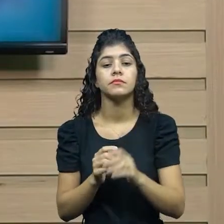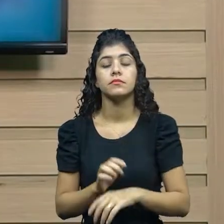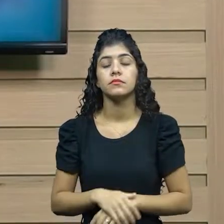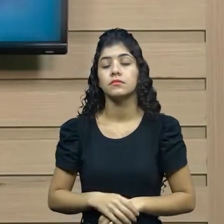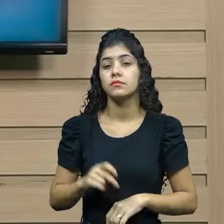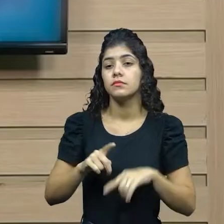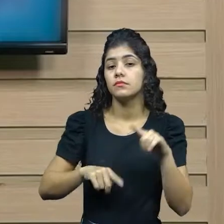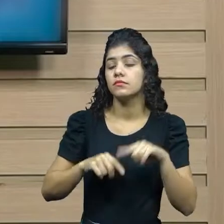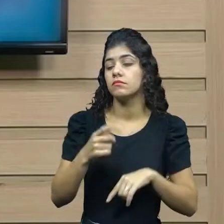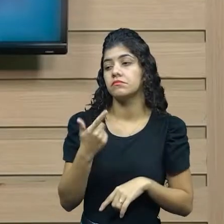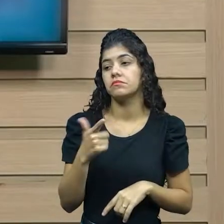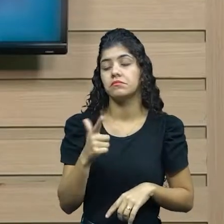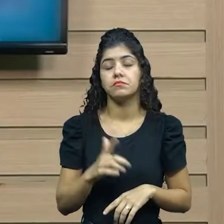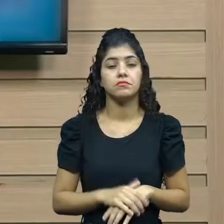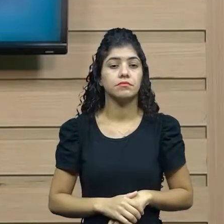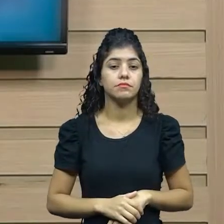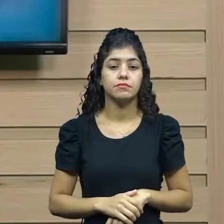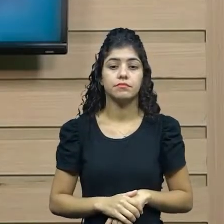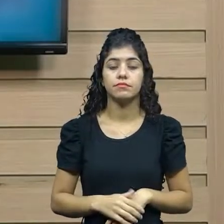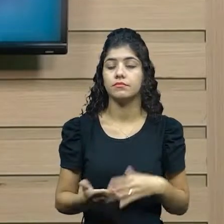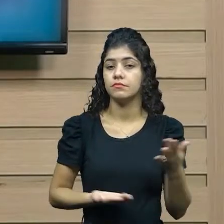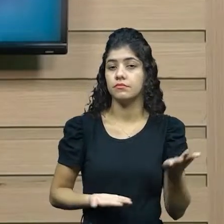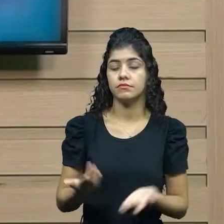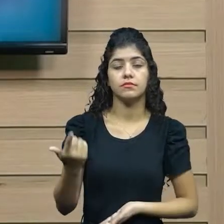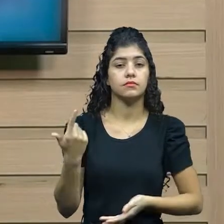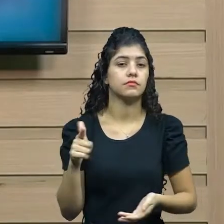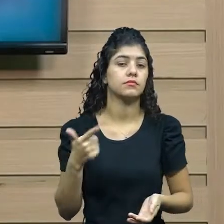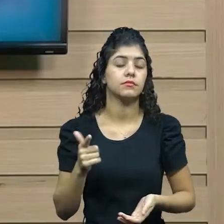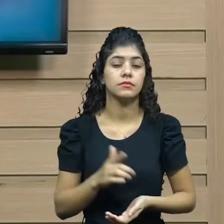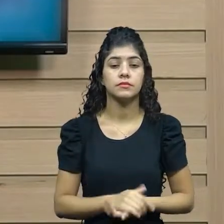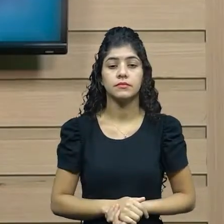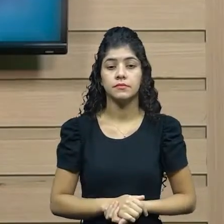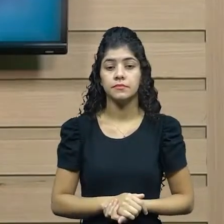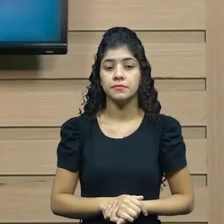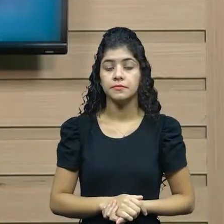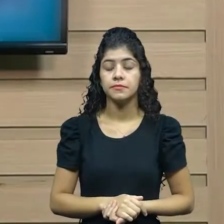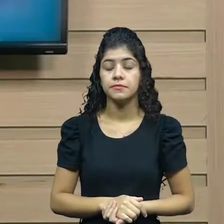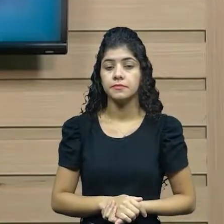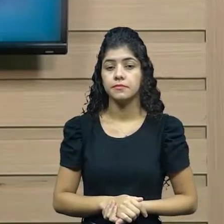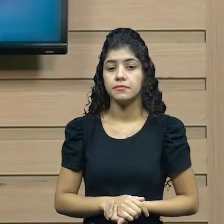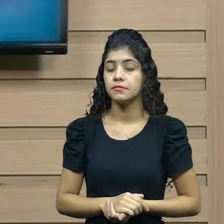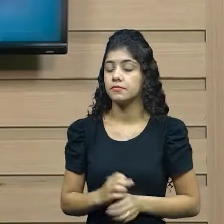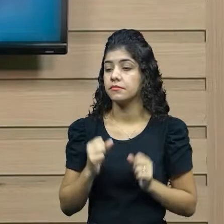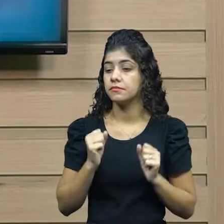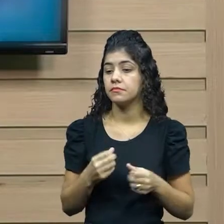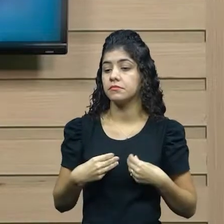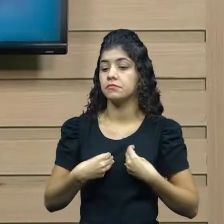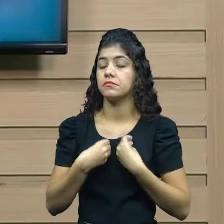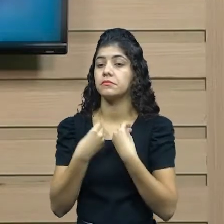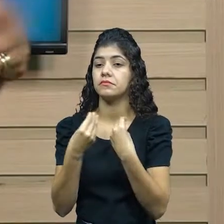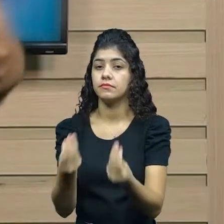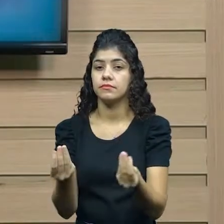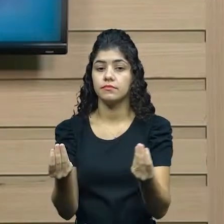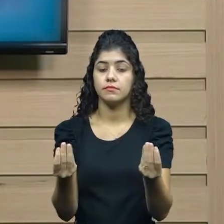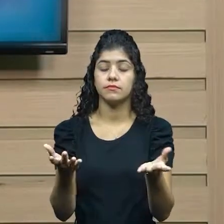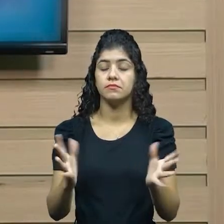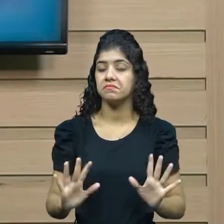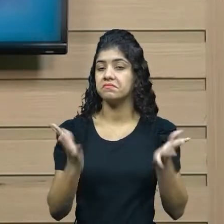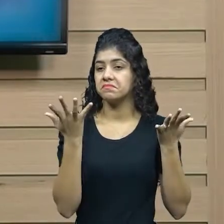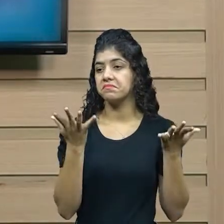produto, não é um serviço, ou seja, não é algo que você pode oferecer, não é um